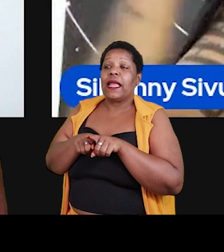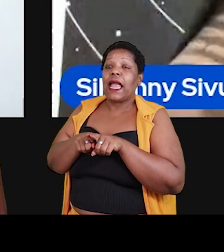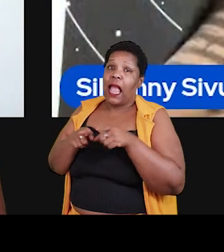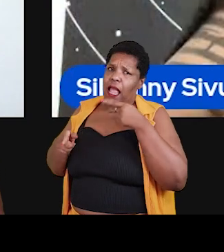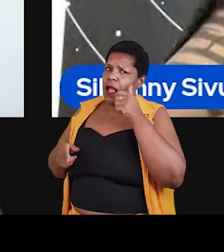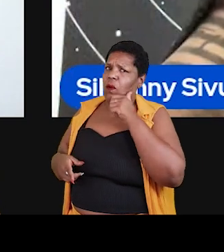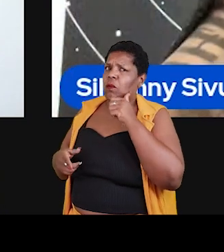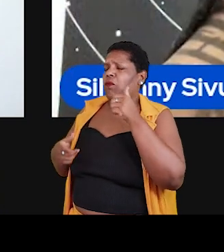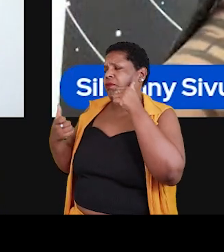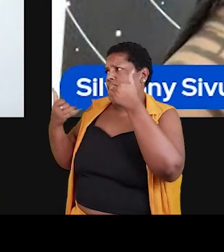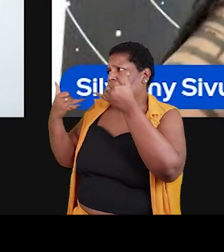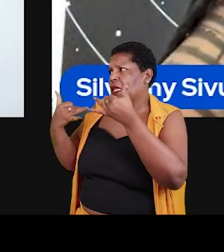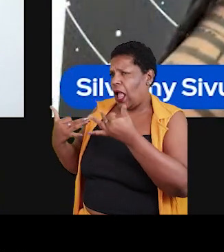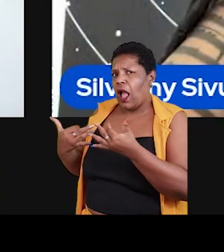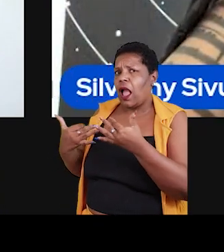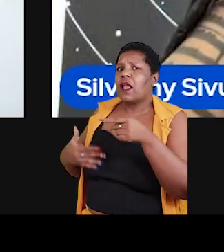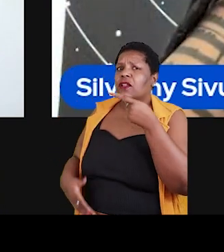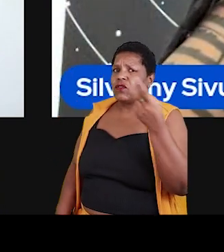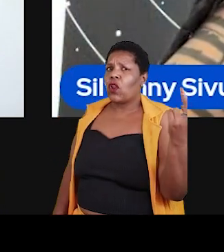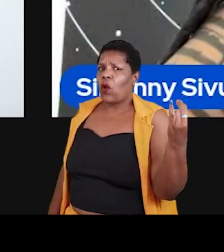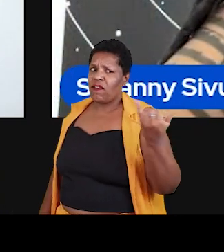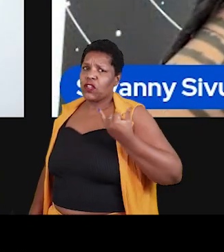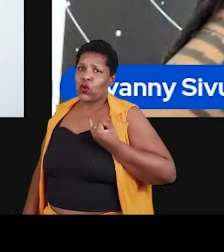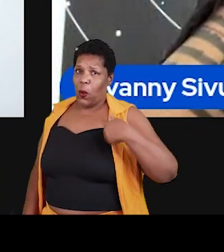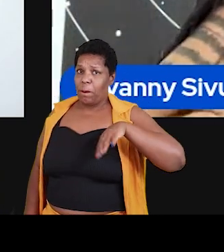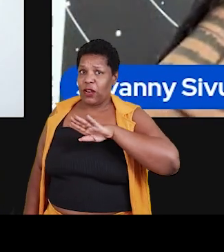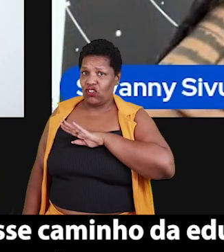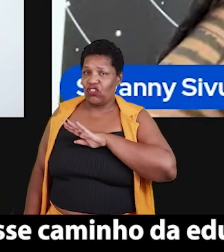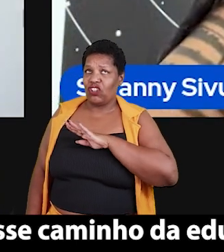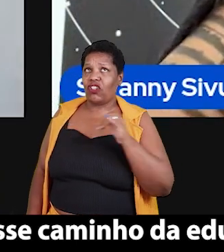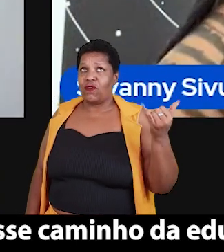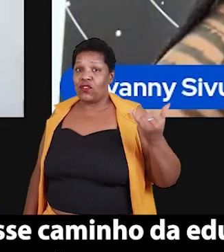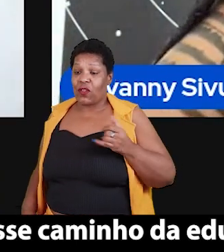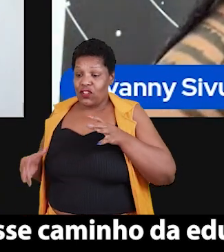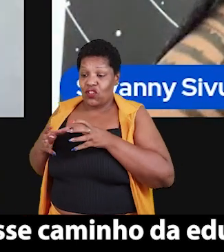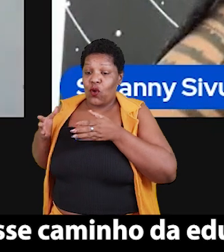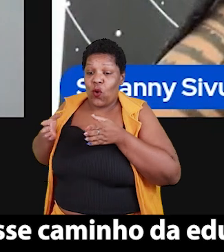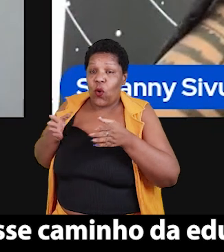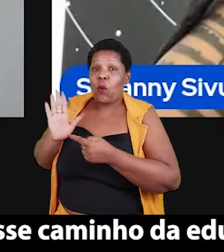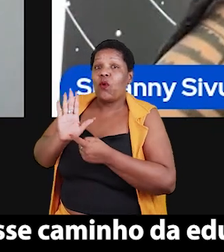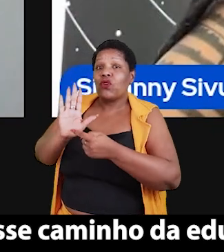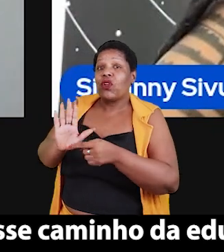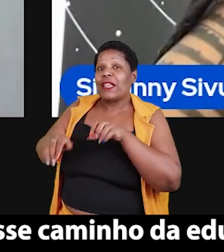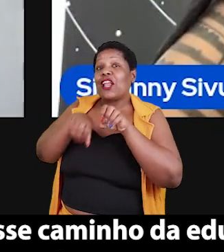é depoimento, inclusive, dela, recentemente, ela falou para a gente assim que a gente mostrou esse caminho da educação para ela.